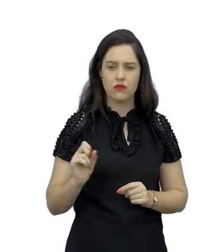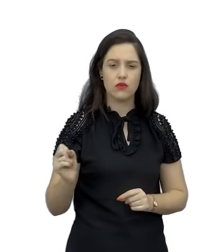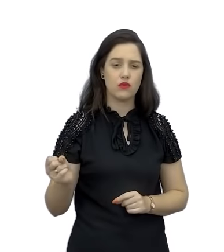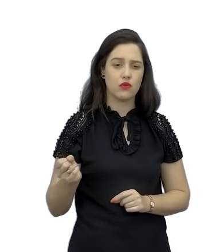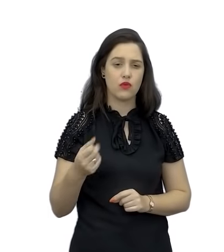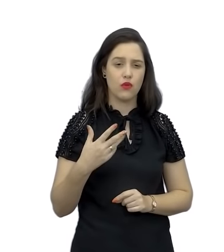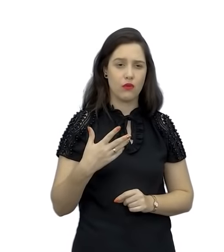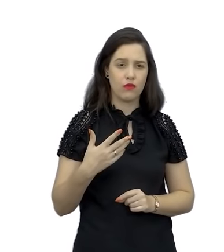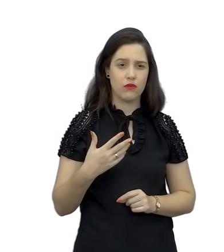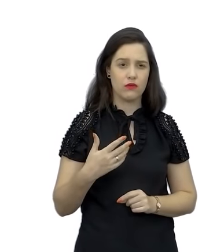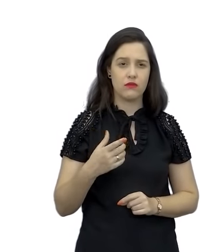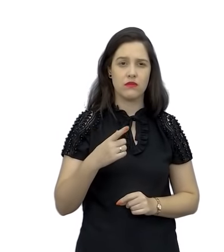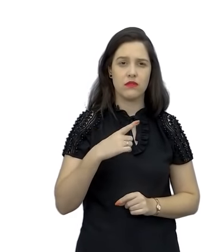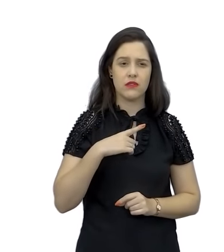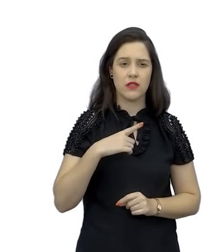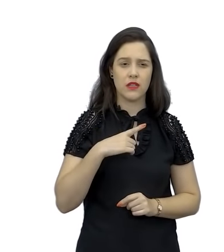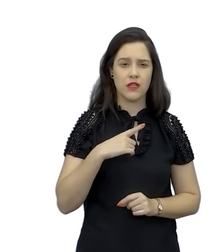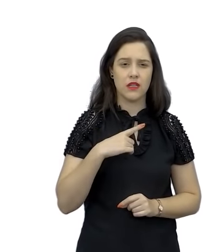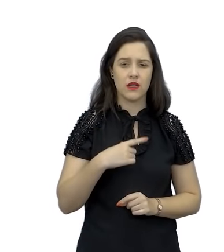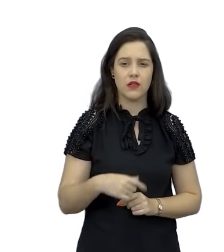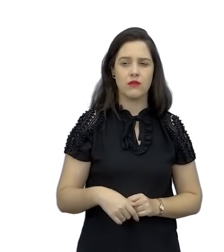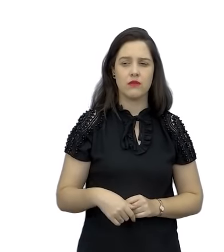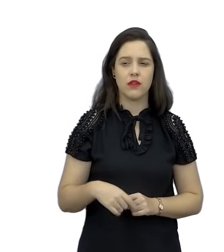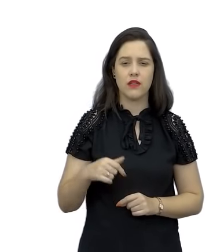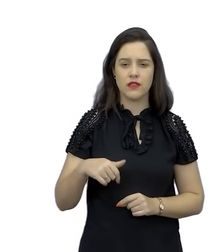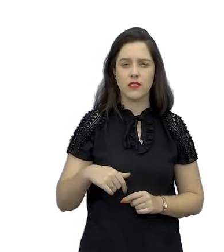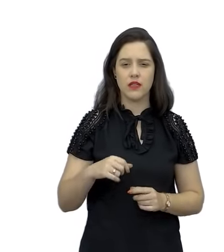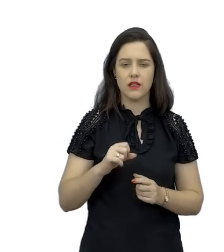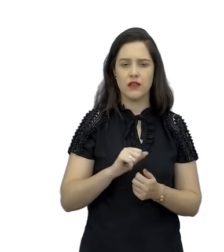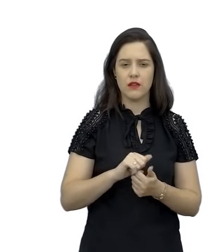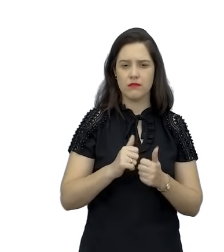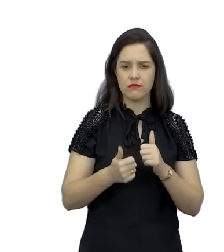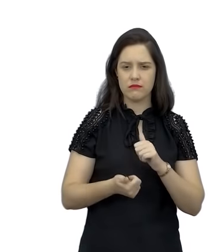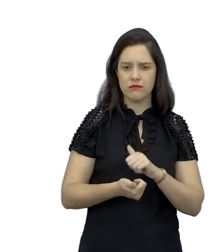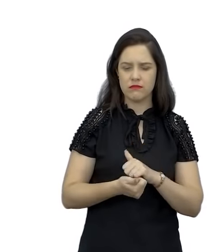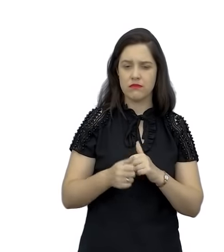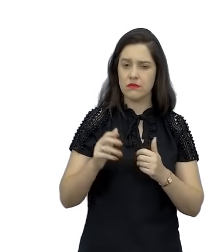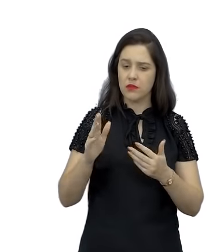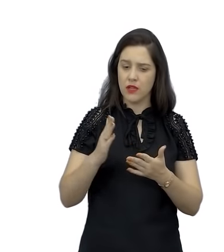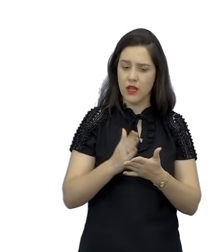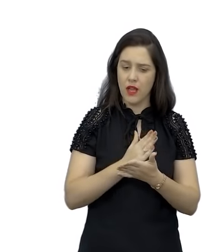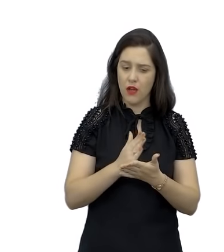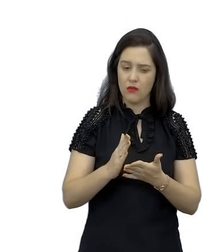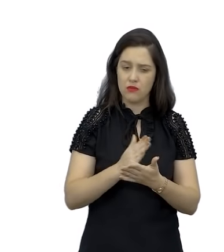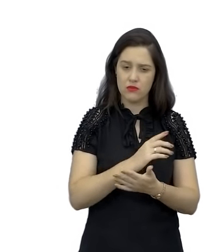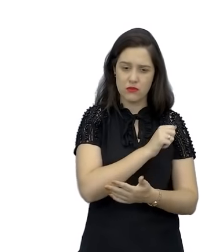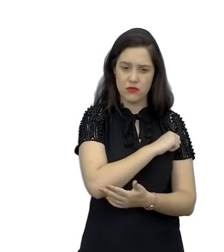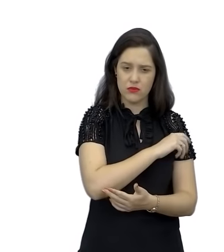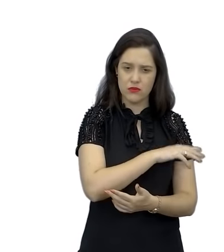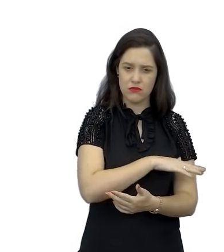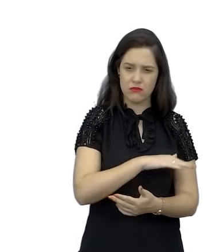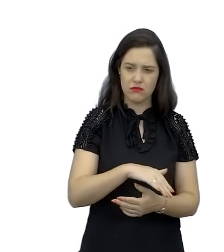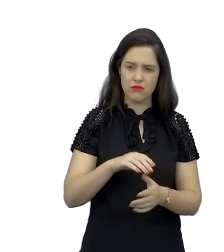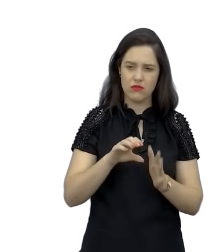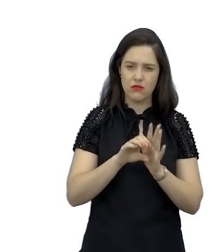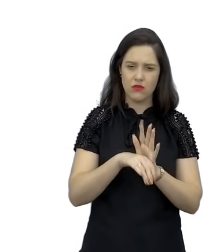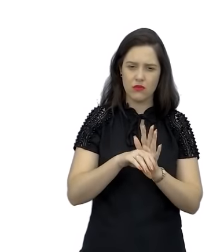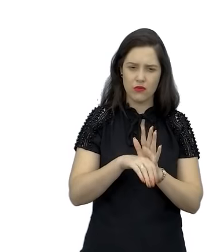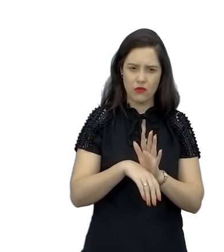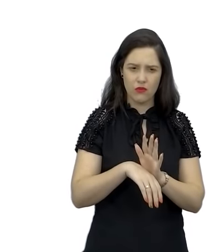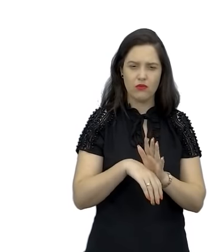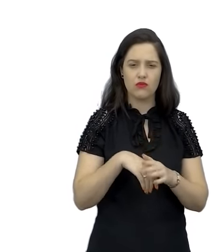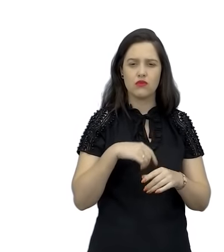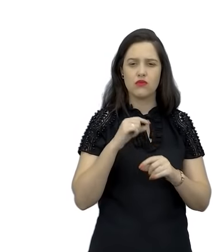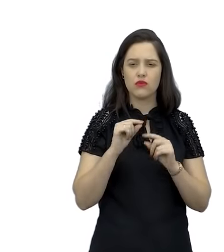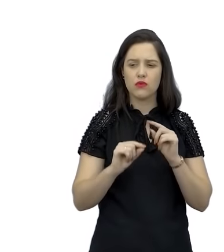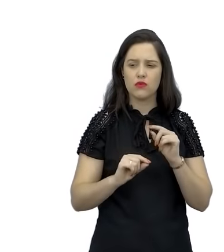né? Aqui nós sabemos, nós estamos adaptando, porque para alguns estudantes, né, o conteúdo pode ser que ele nunca tenha